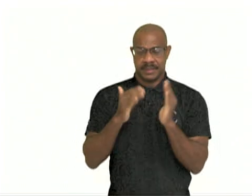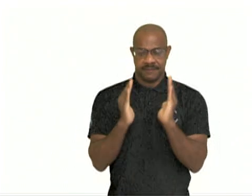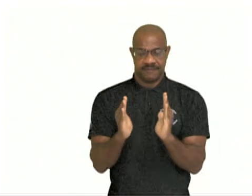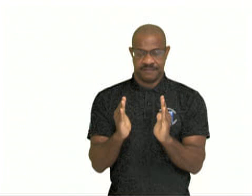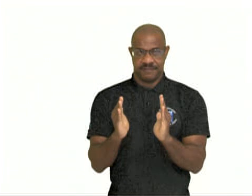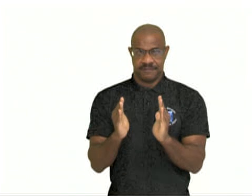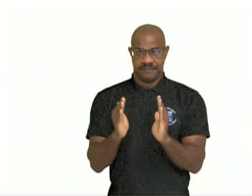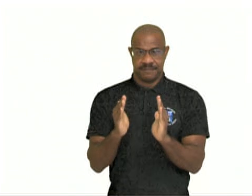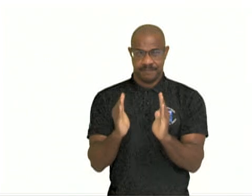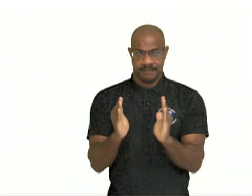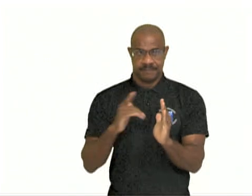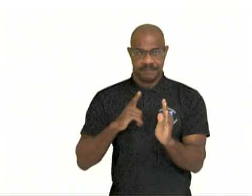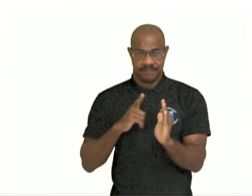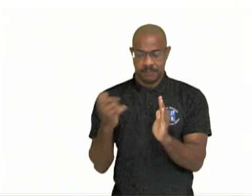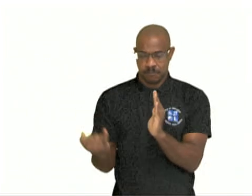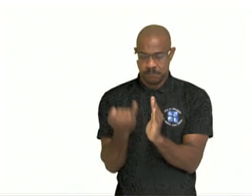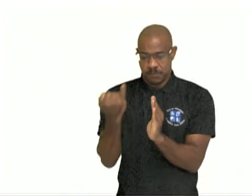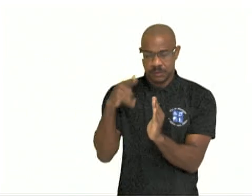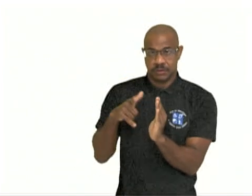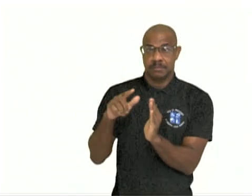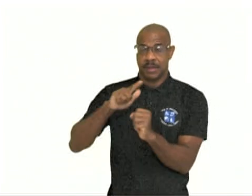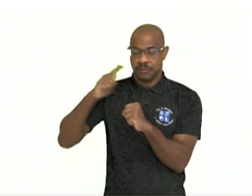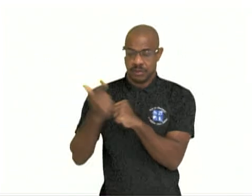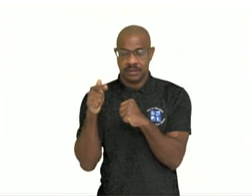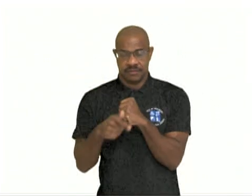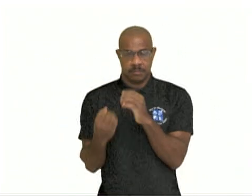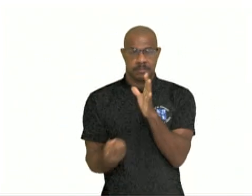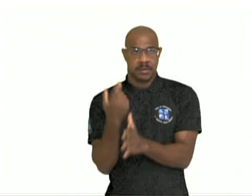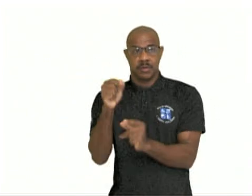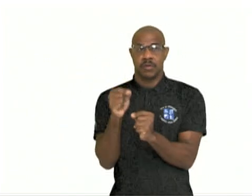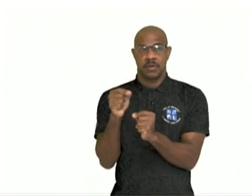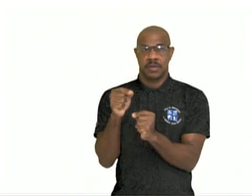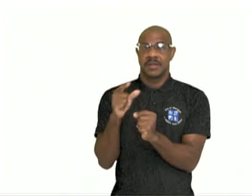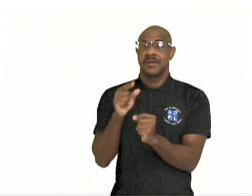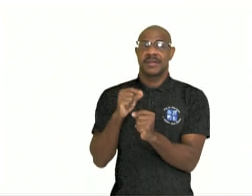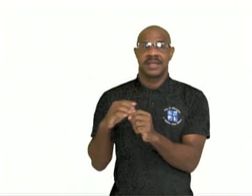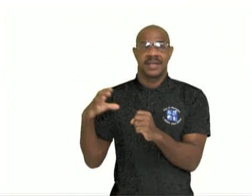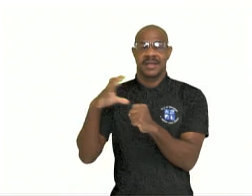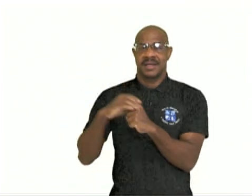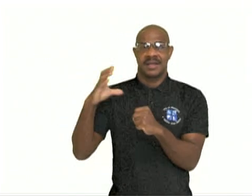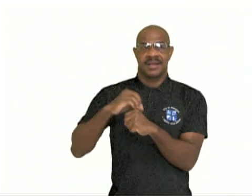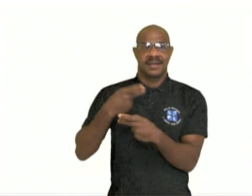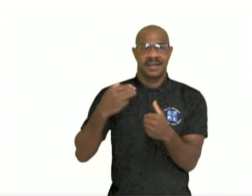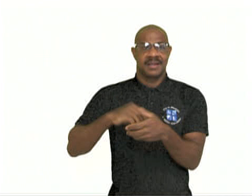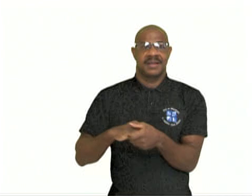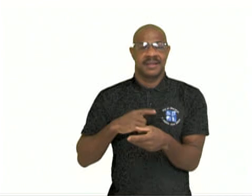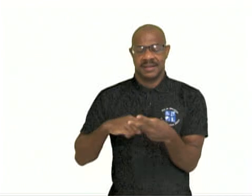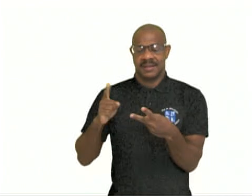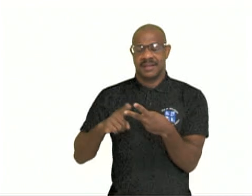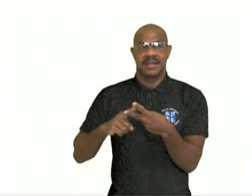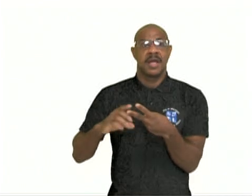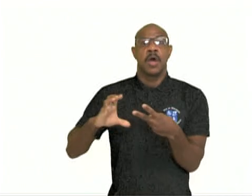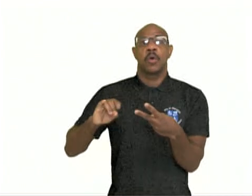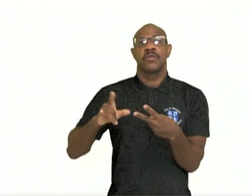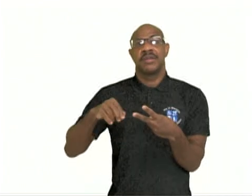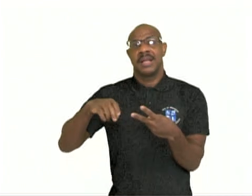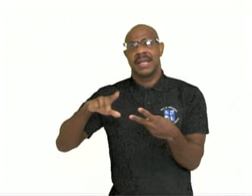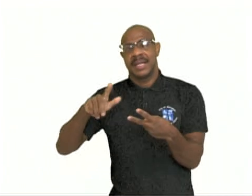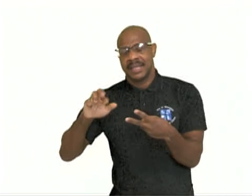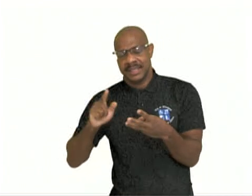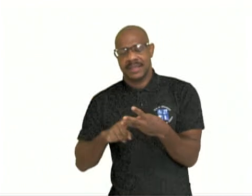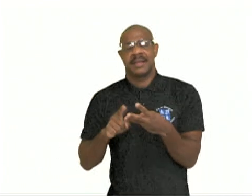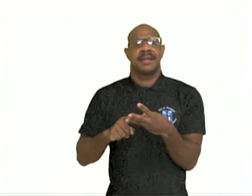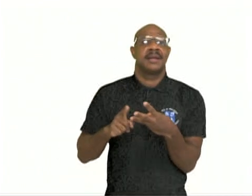ter ali de bastante importante para a geografia, o surgimento das cadeias de montanhas, como a Cordilheira do Himalaia, como